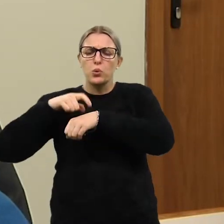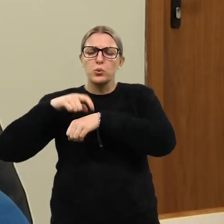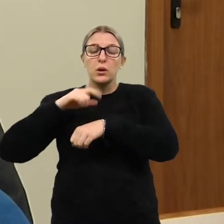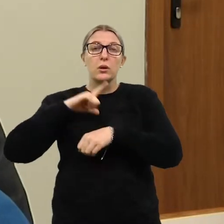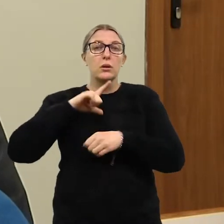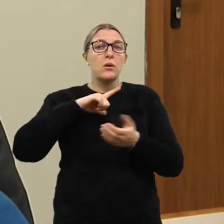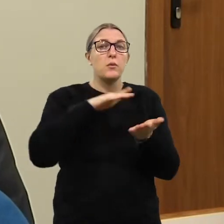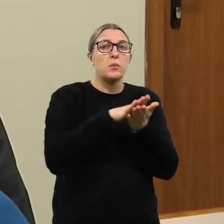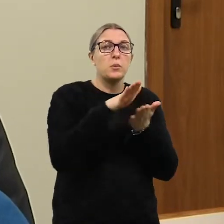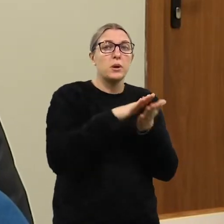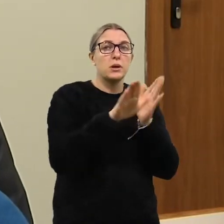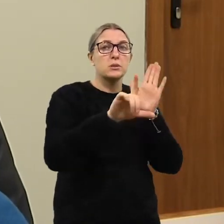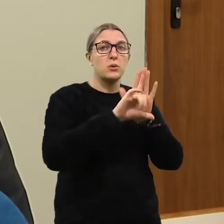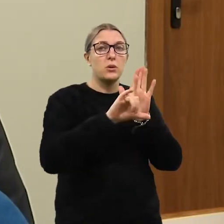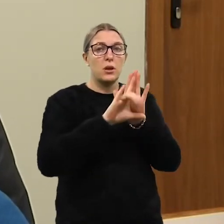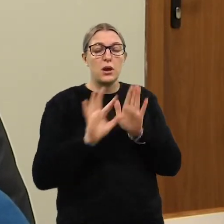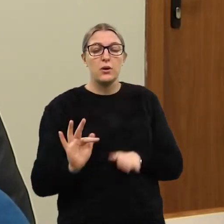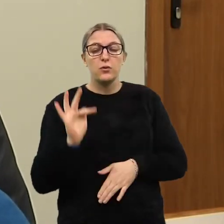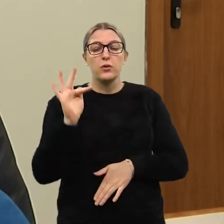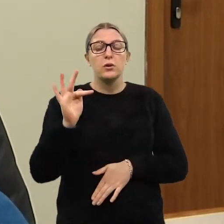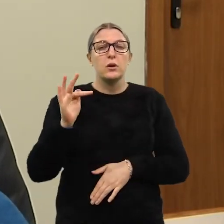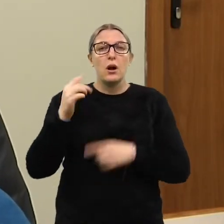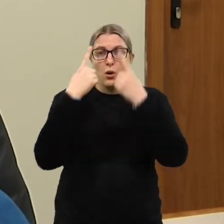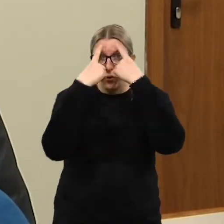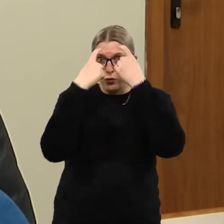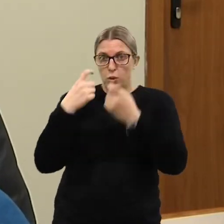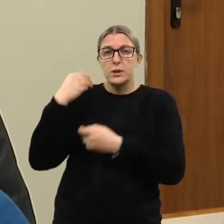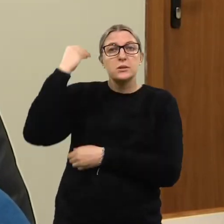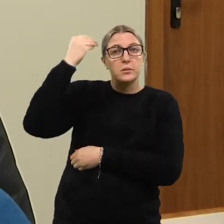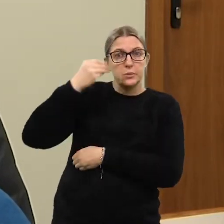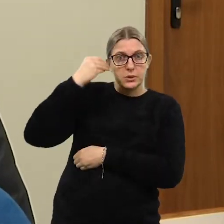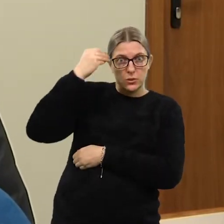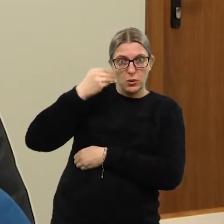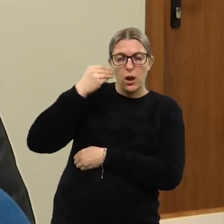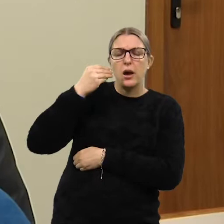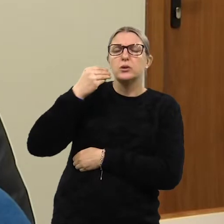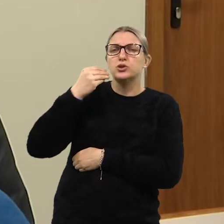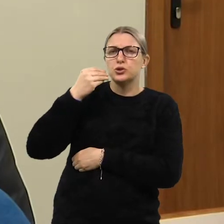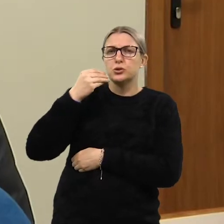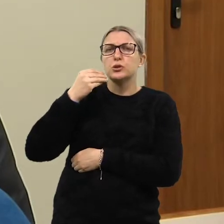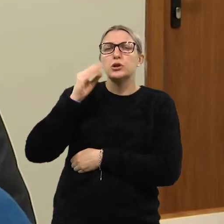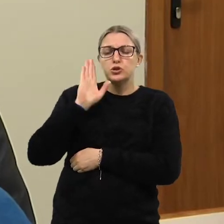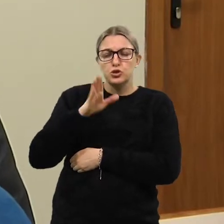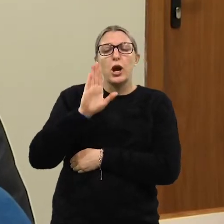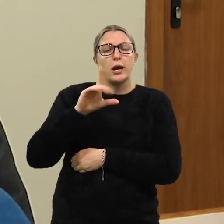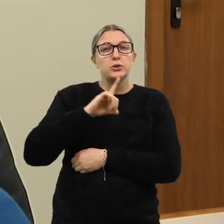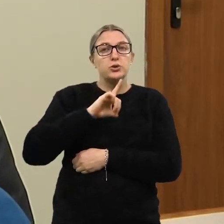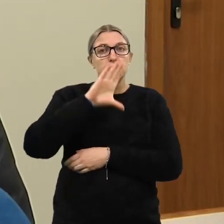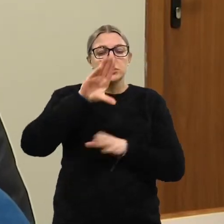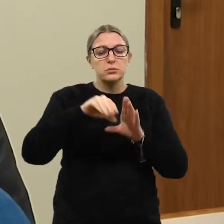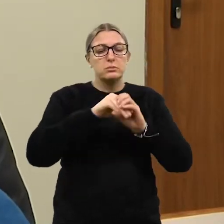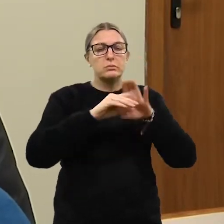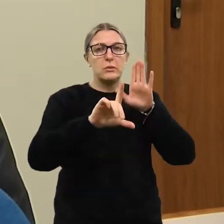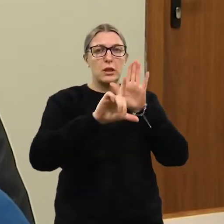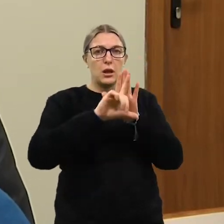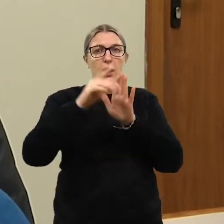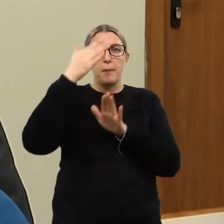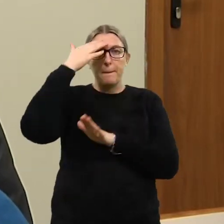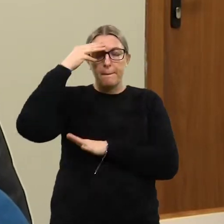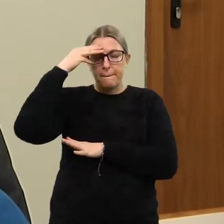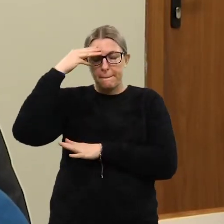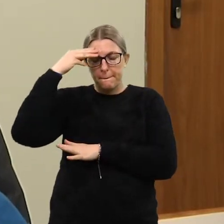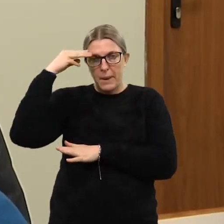né, uma publicação de uma lei federal onde a violência psicológica ela já era considerada uma forma de violência pela Lei Maria da